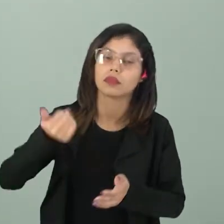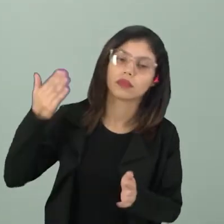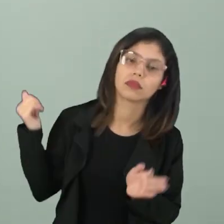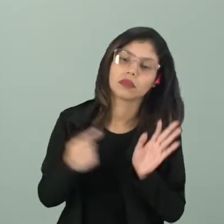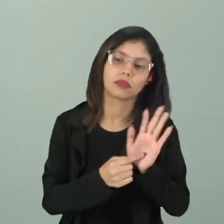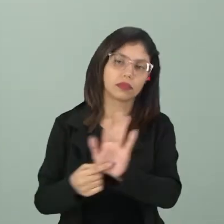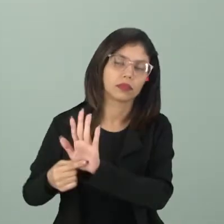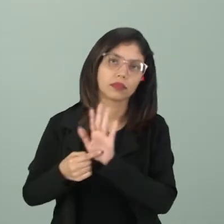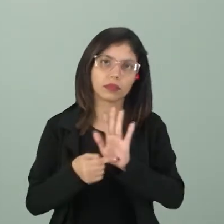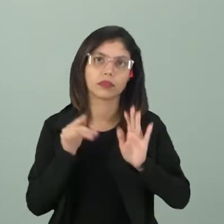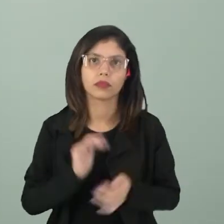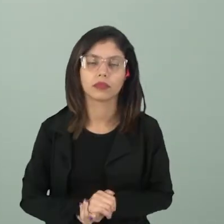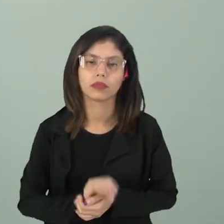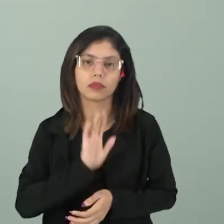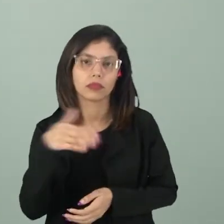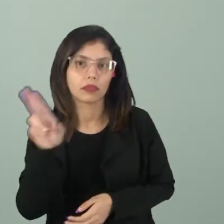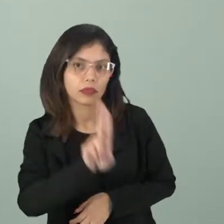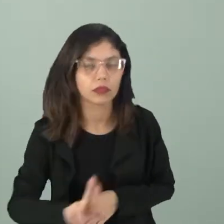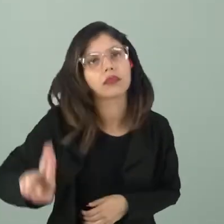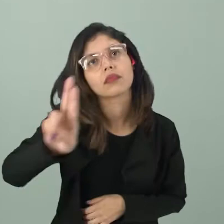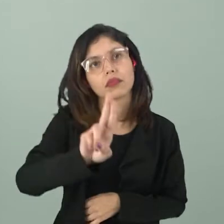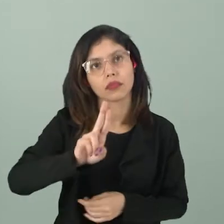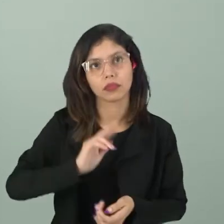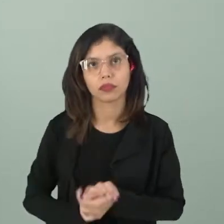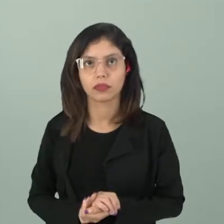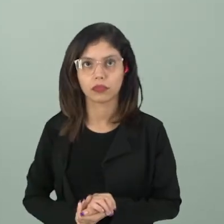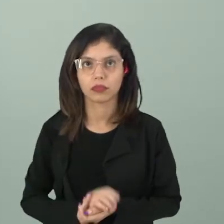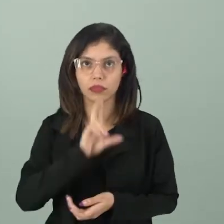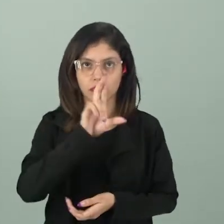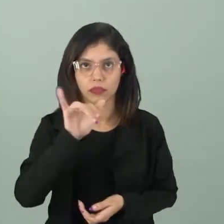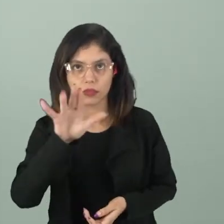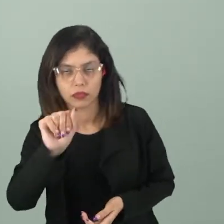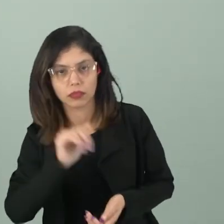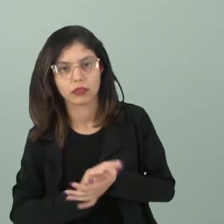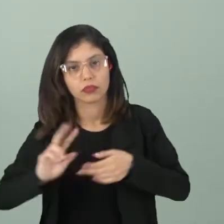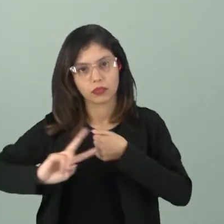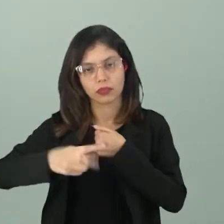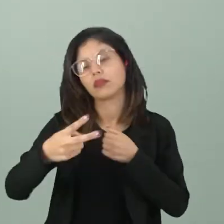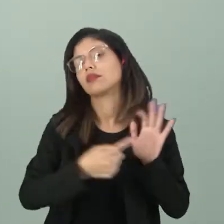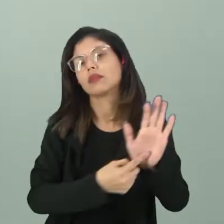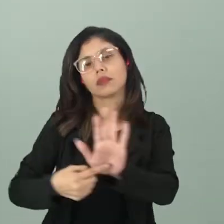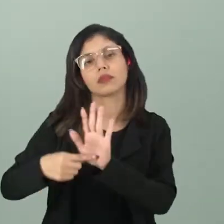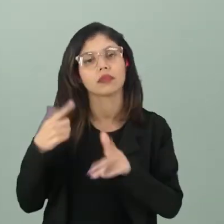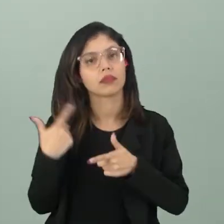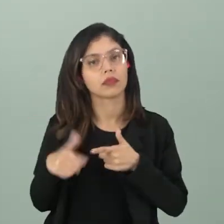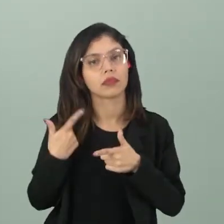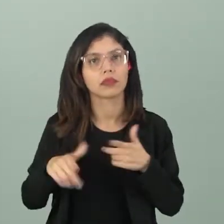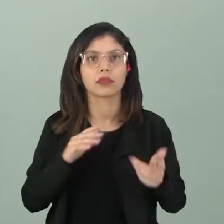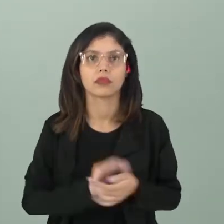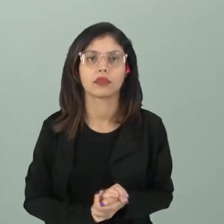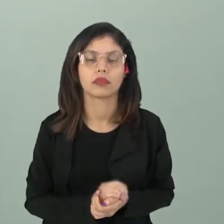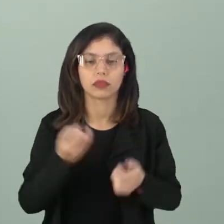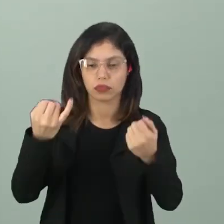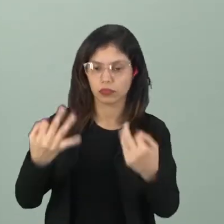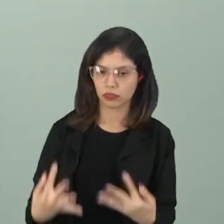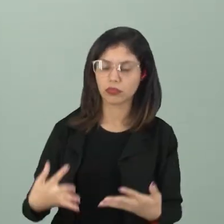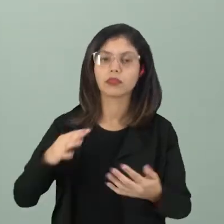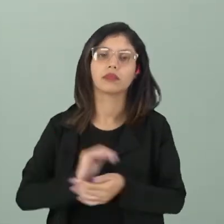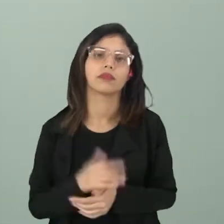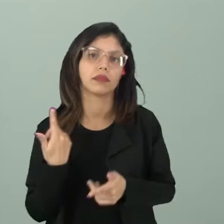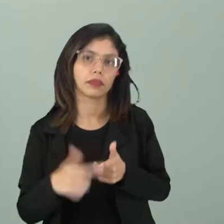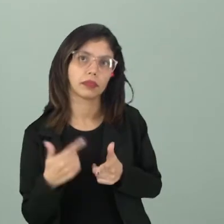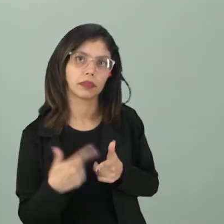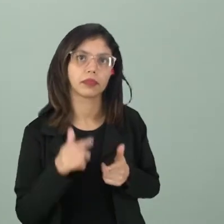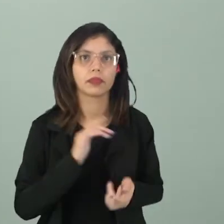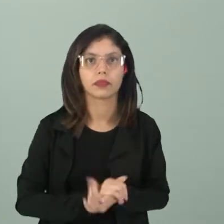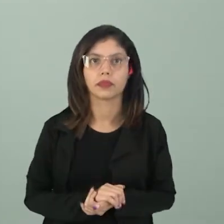antes apresentada. Quando eu uso o argumento de causa-consequência, eu apresento o problema e digo a consequência desse